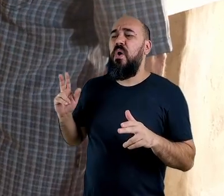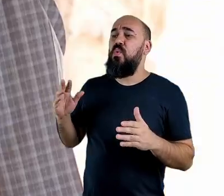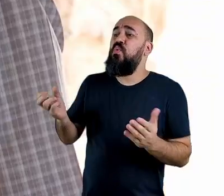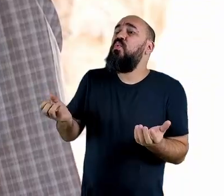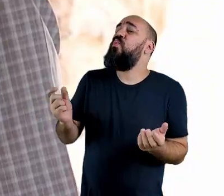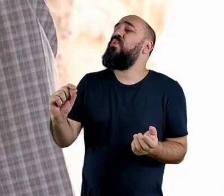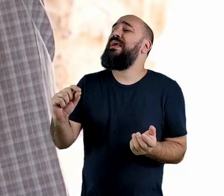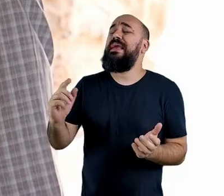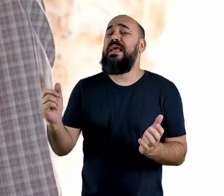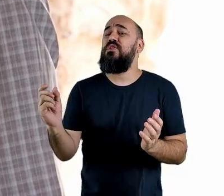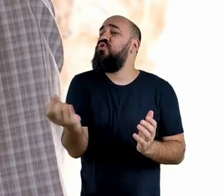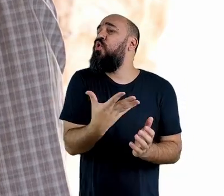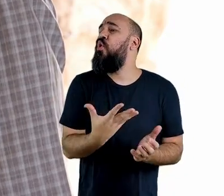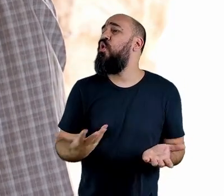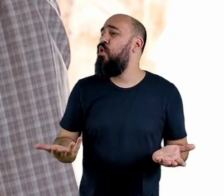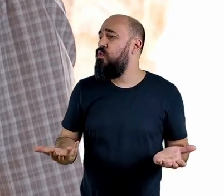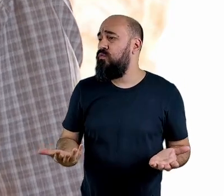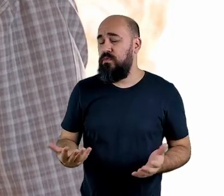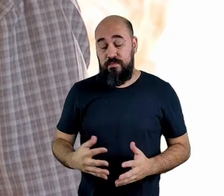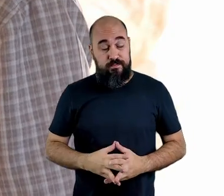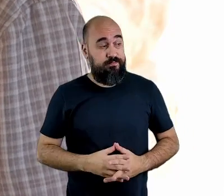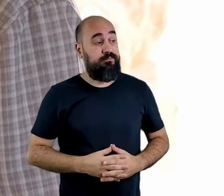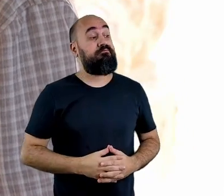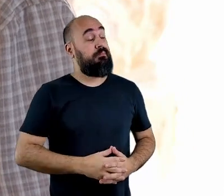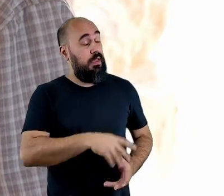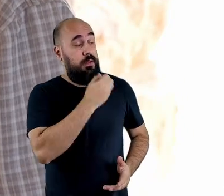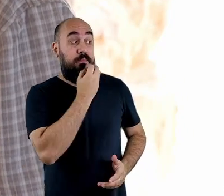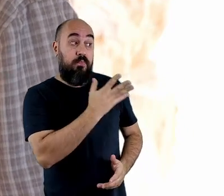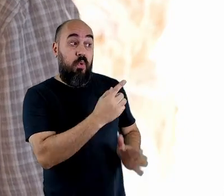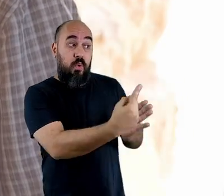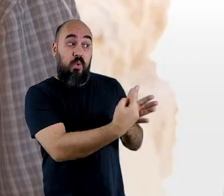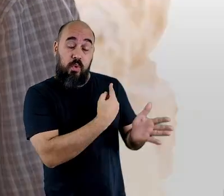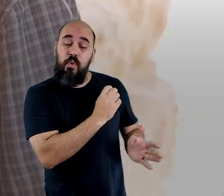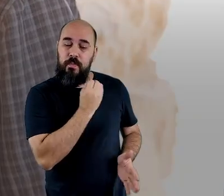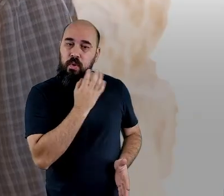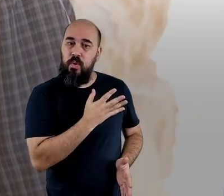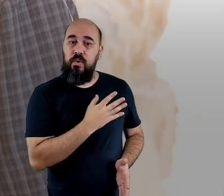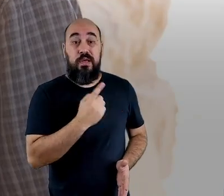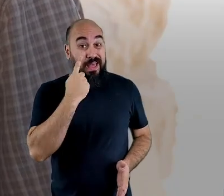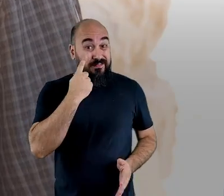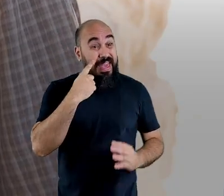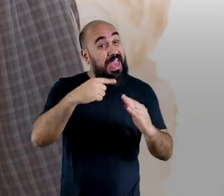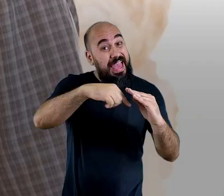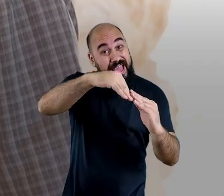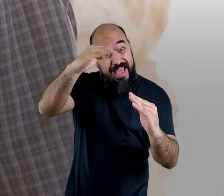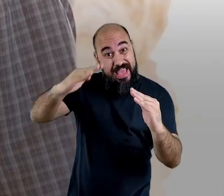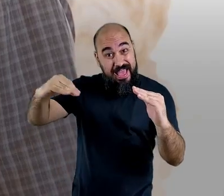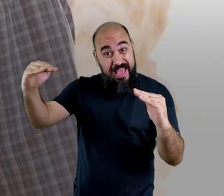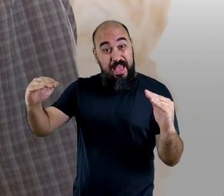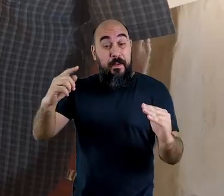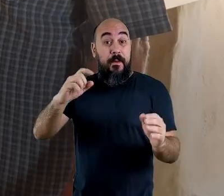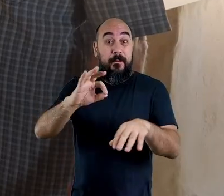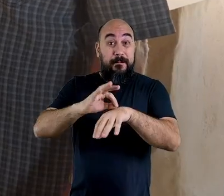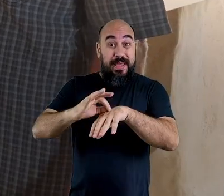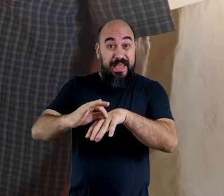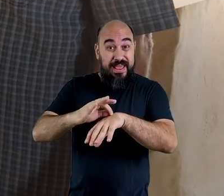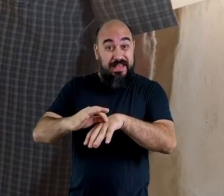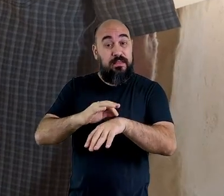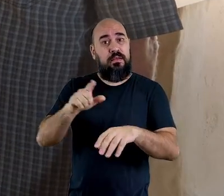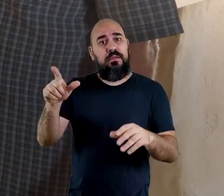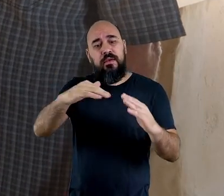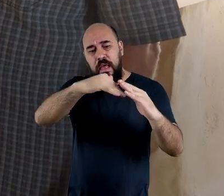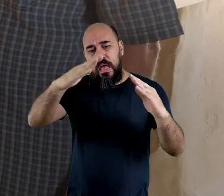linha de reconstrução, a linha preta que vemos aqui mesmo, e podemos ver que tudo o que está abaixo dela foi